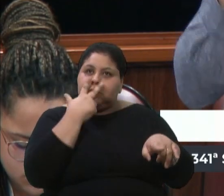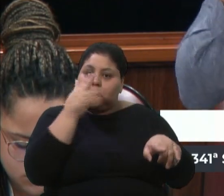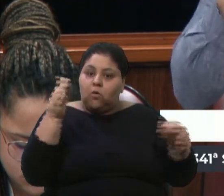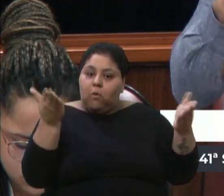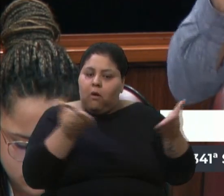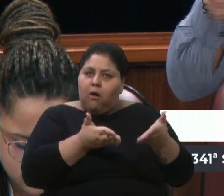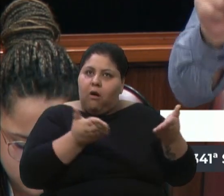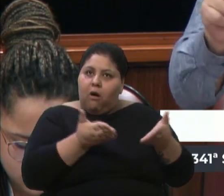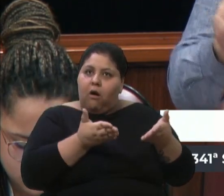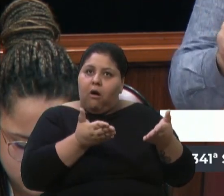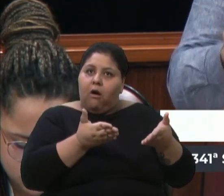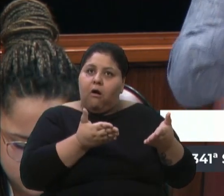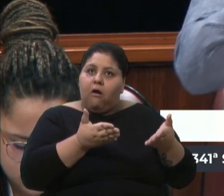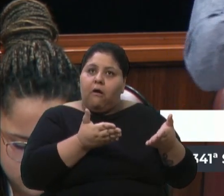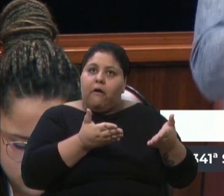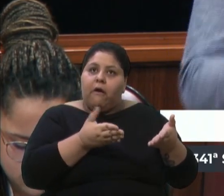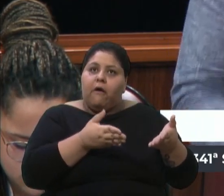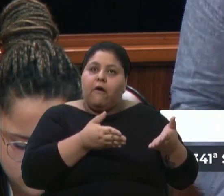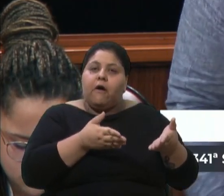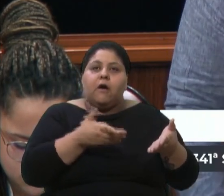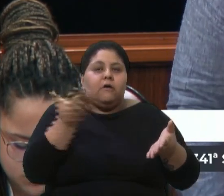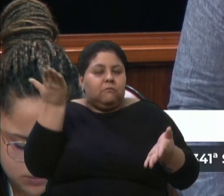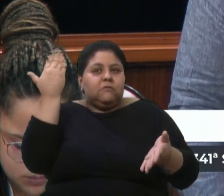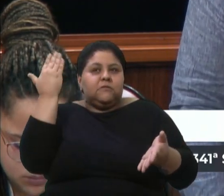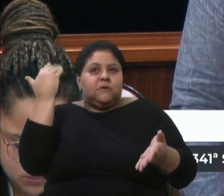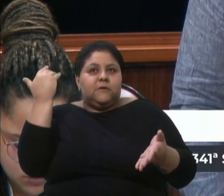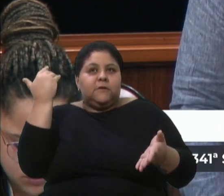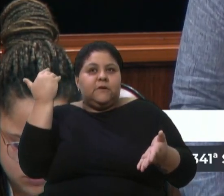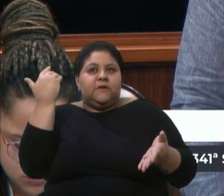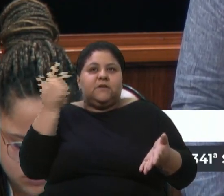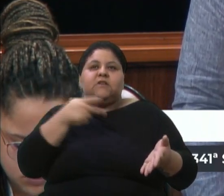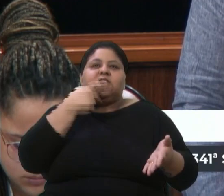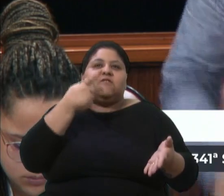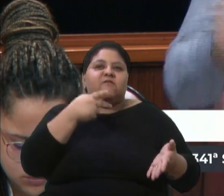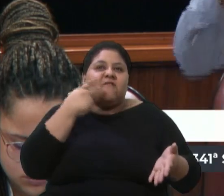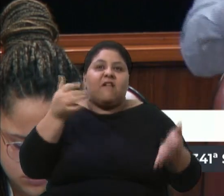o canto da sereia à época é de que haveria ônibus